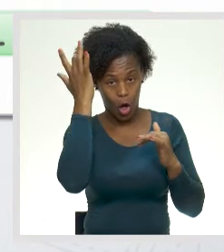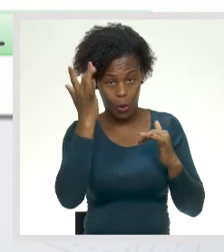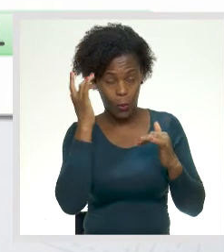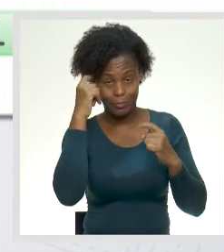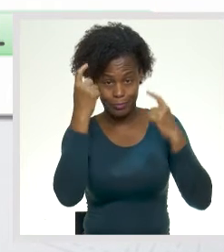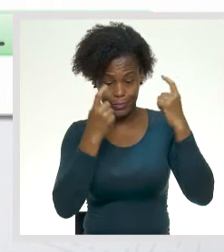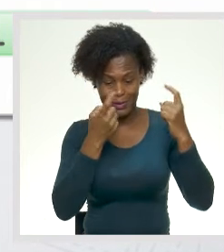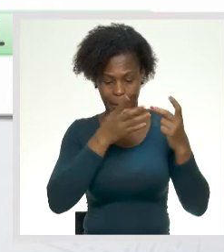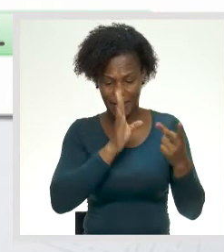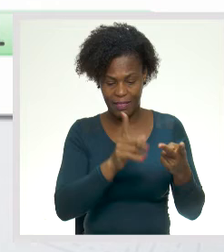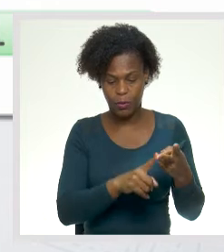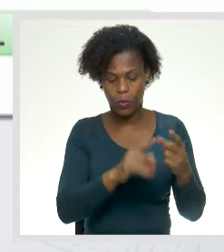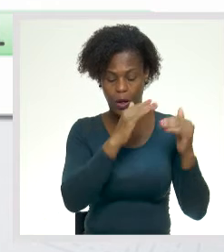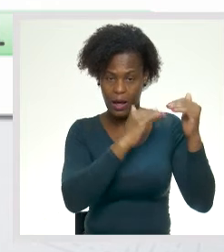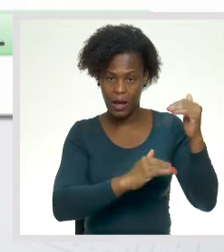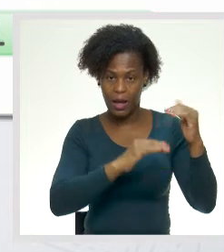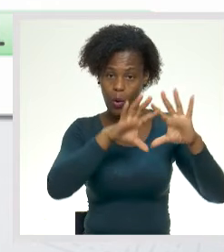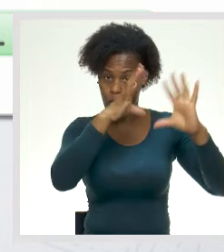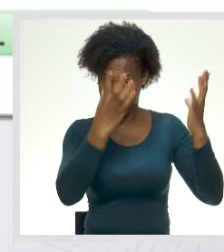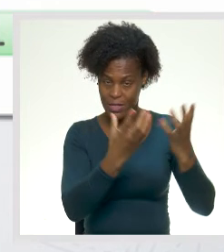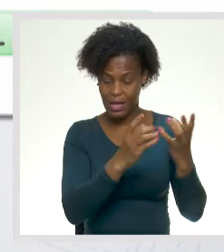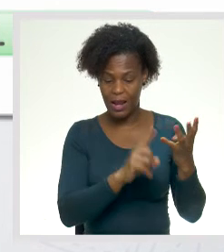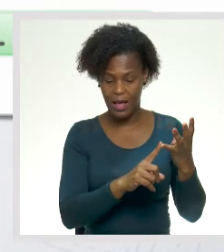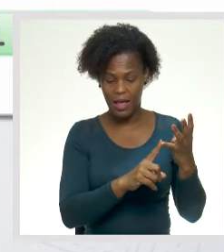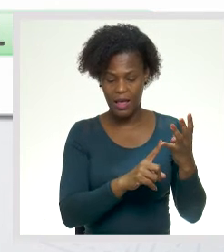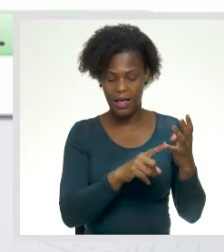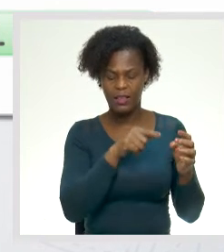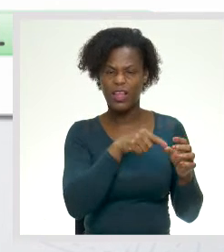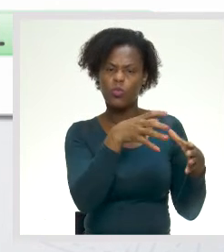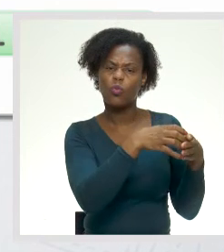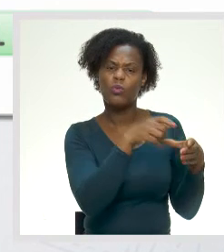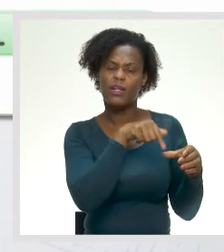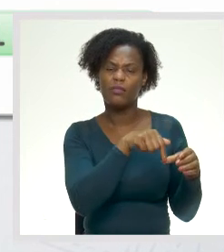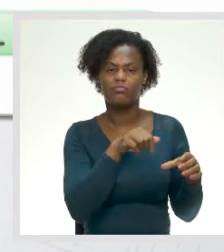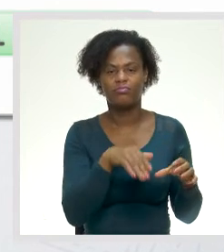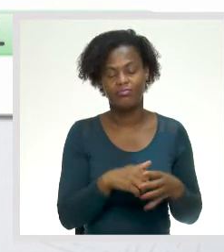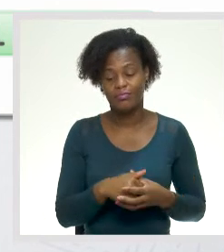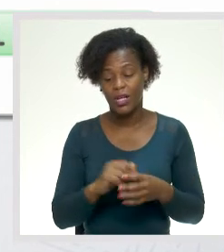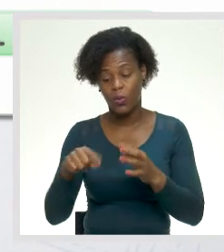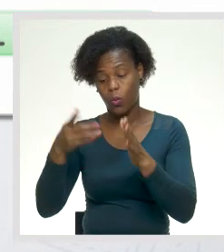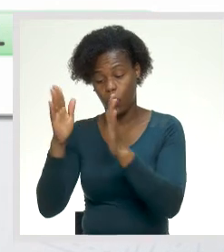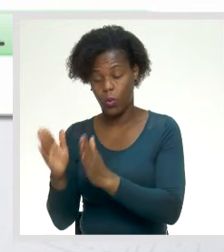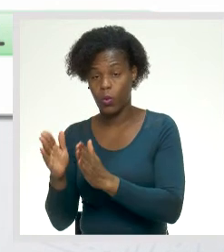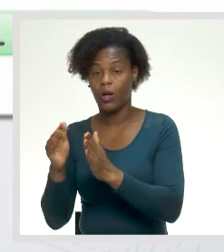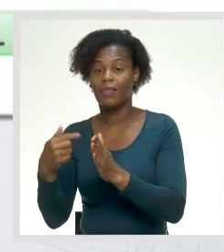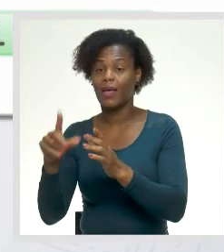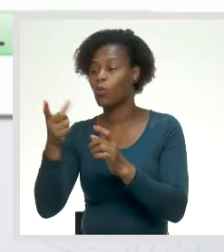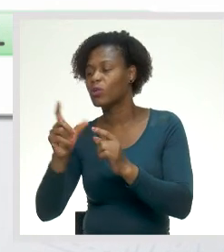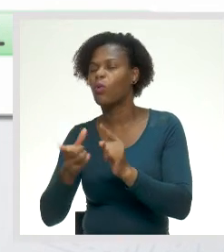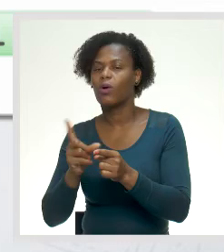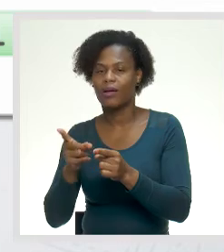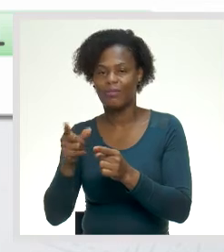é prático, é universal, é típico de uma comunidade. E do outro lado nós temos os